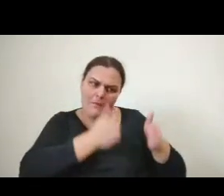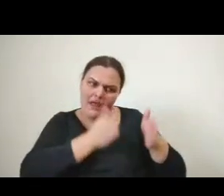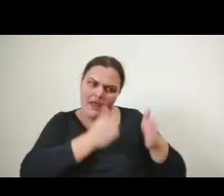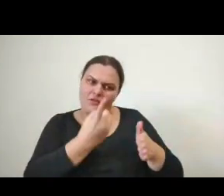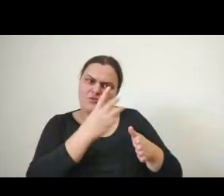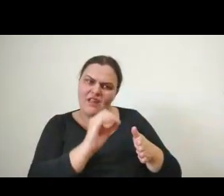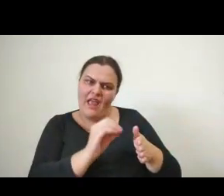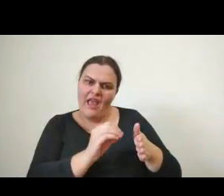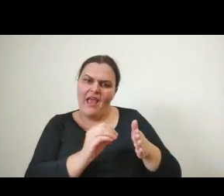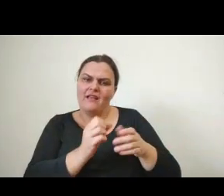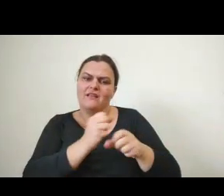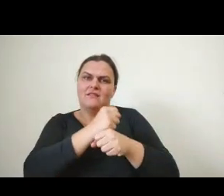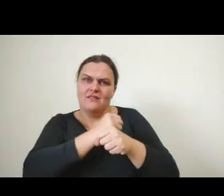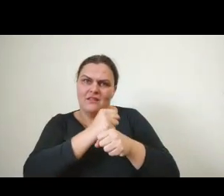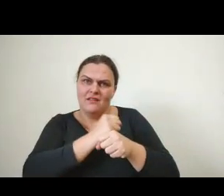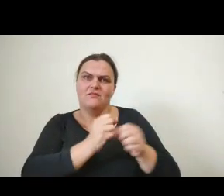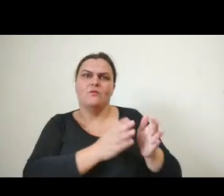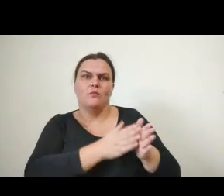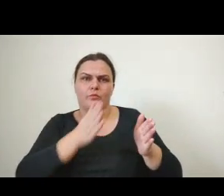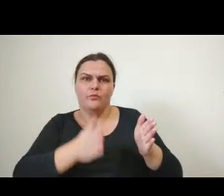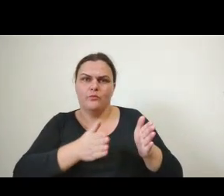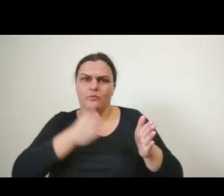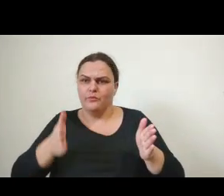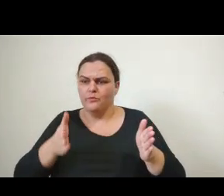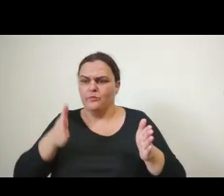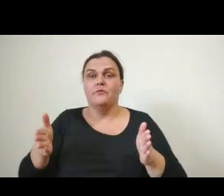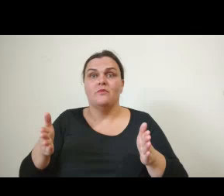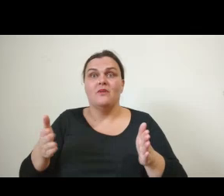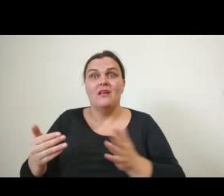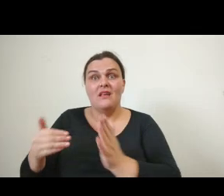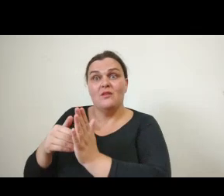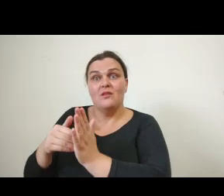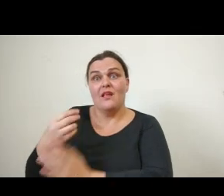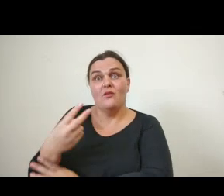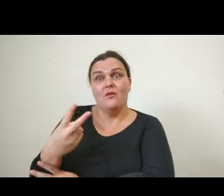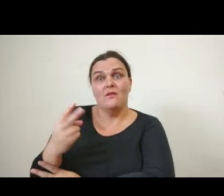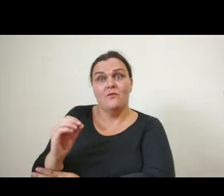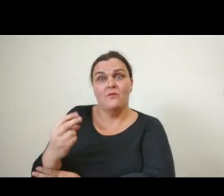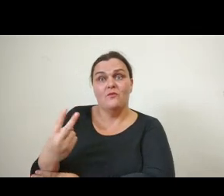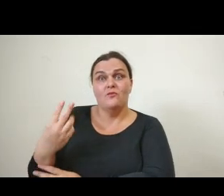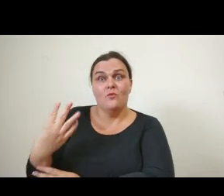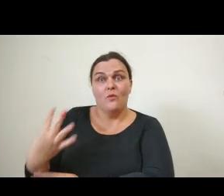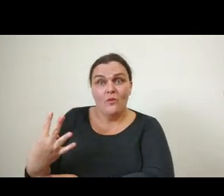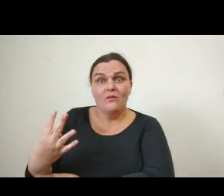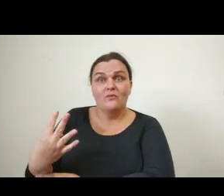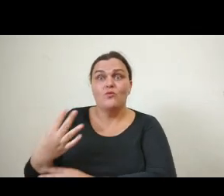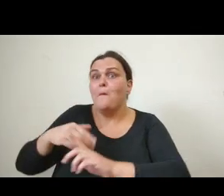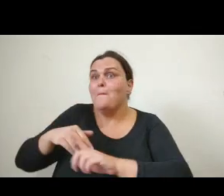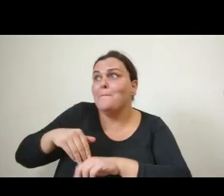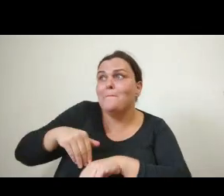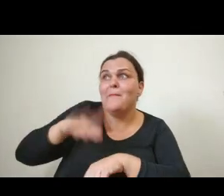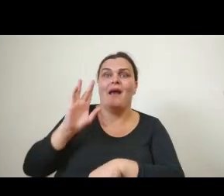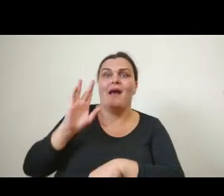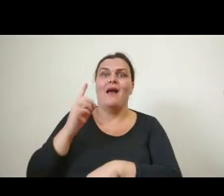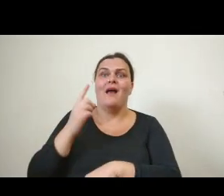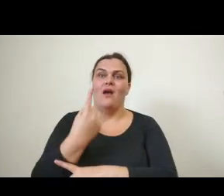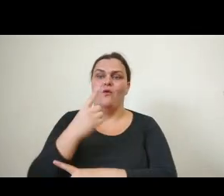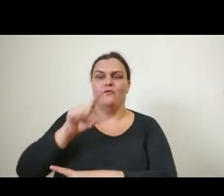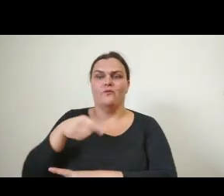sendo que em 2024 chegamos a 1,5 graus acima daquilo que seria